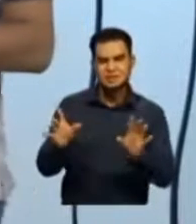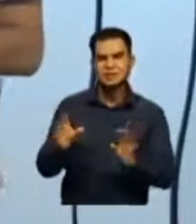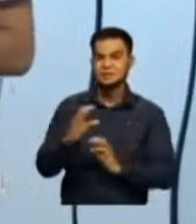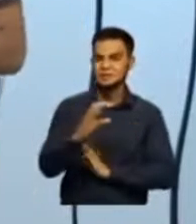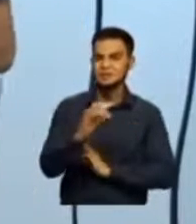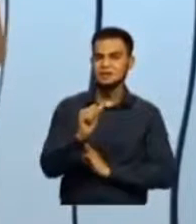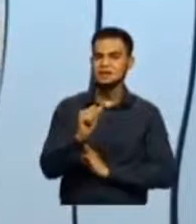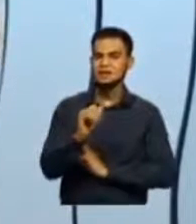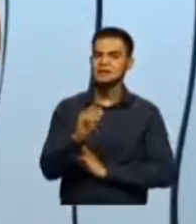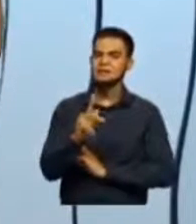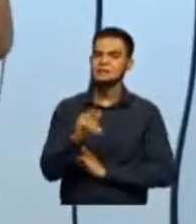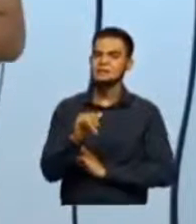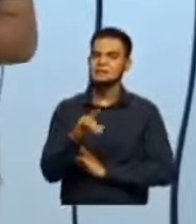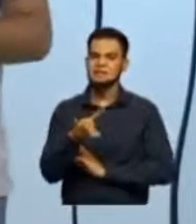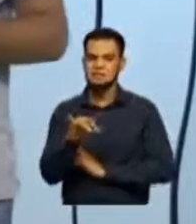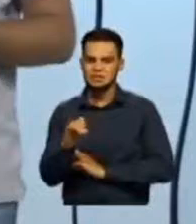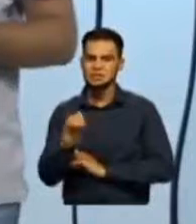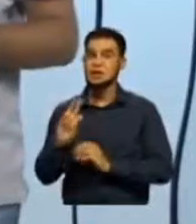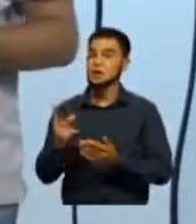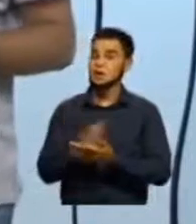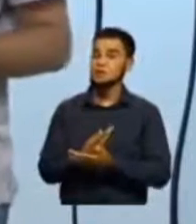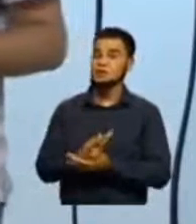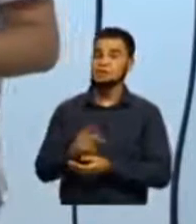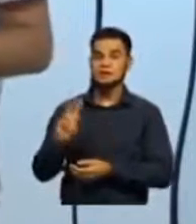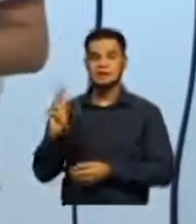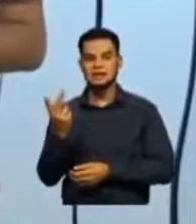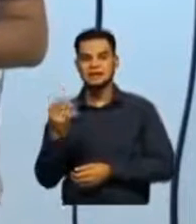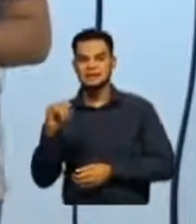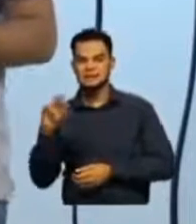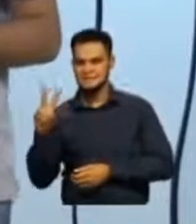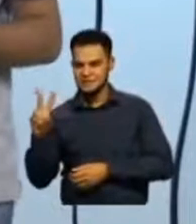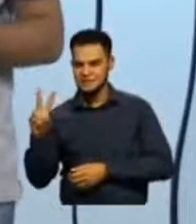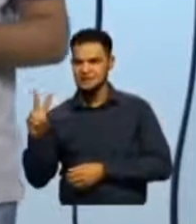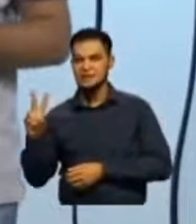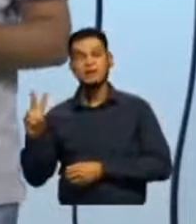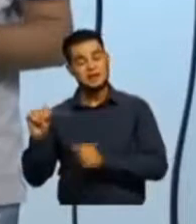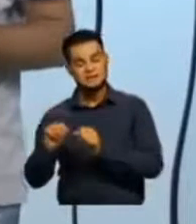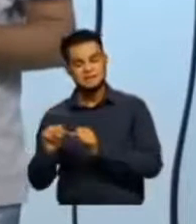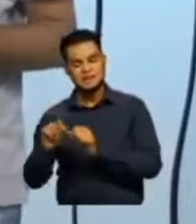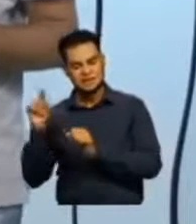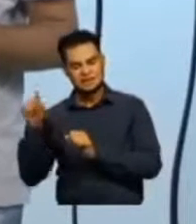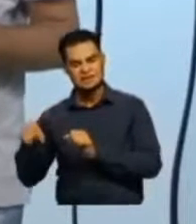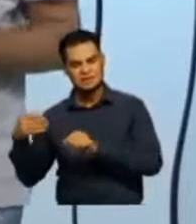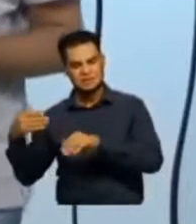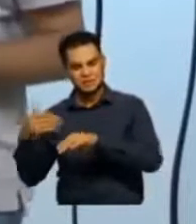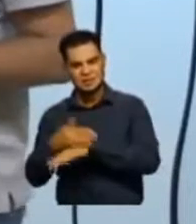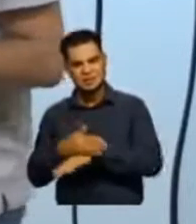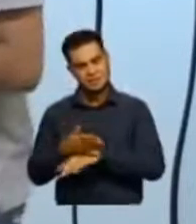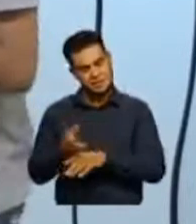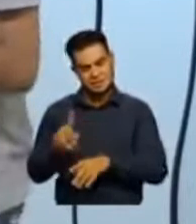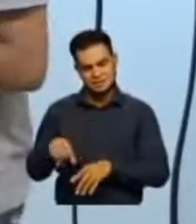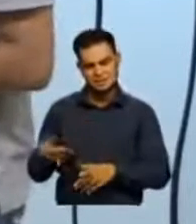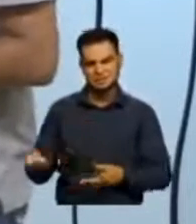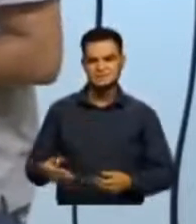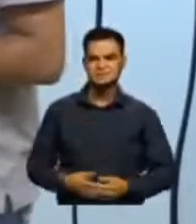capsídeo. Isso ocorre muito com o vírus da AIDS. É o mecanismo que os vírus da AIDS ele entra no nosso corpo.